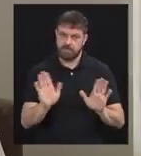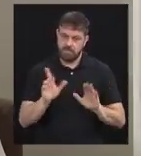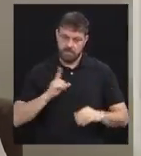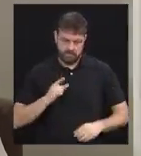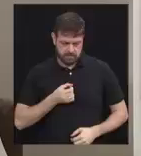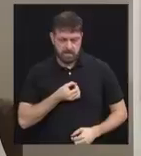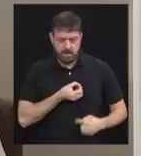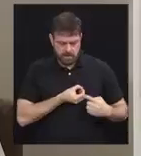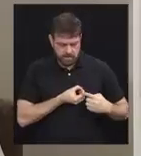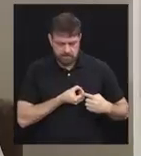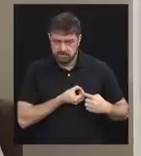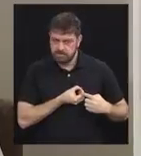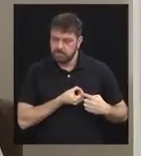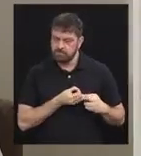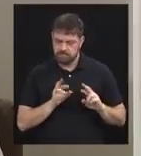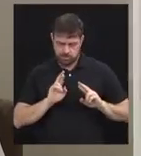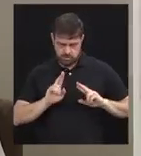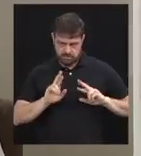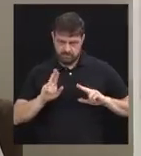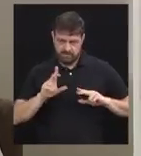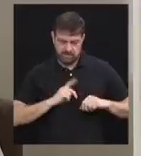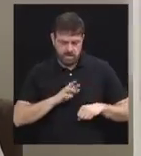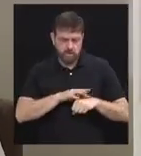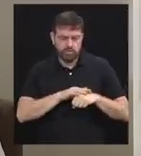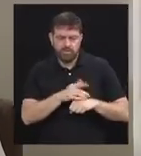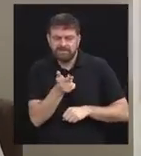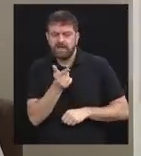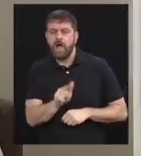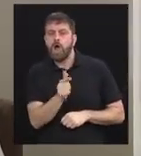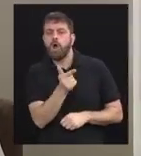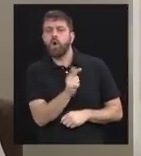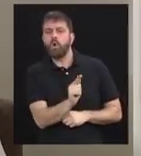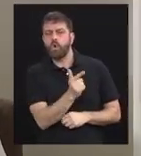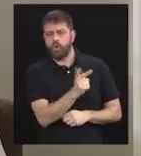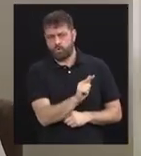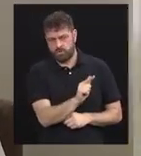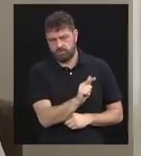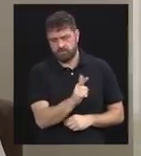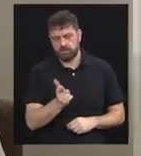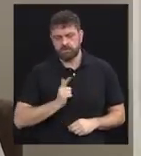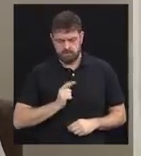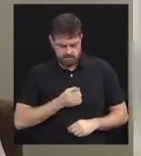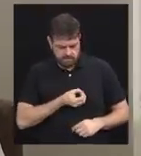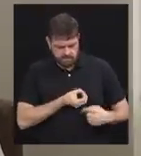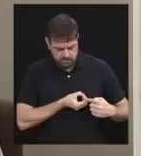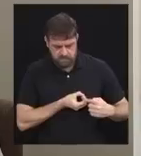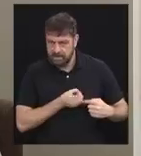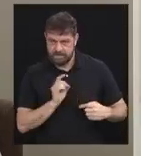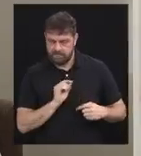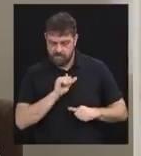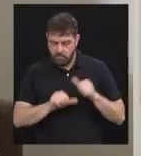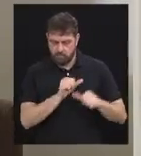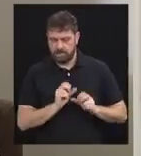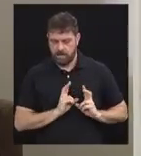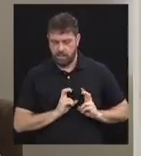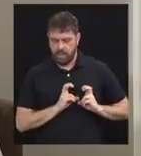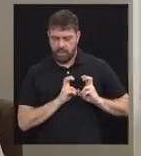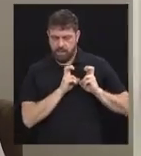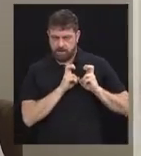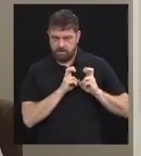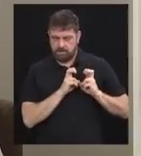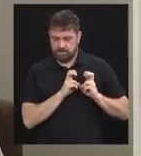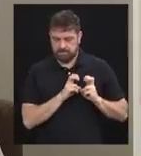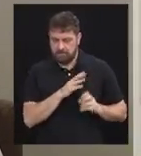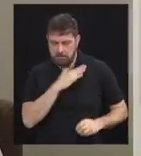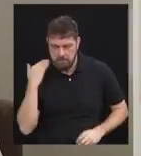são cistos, são fibroadenomas, são tumores benignos que não vai